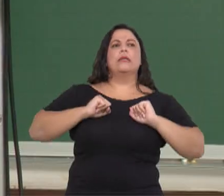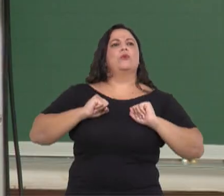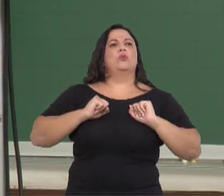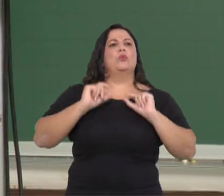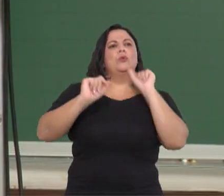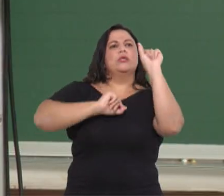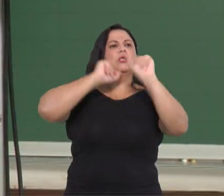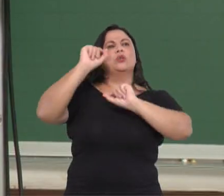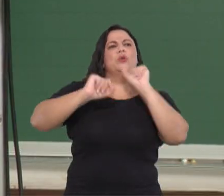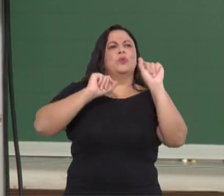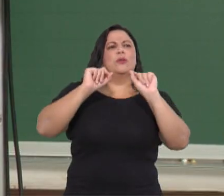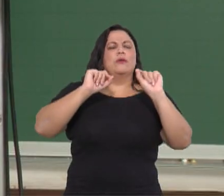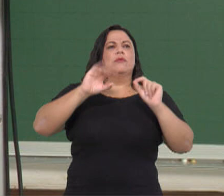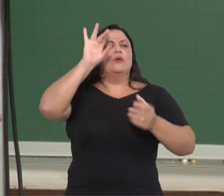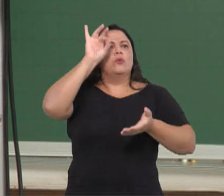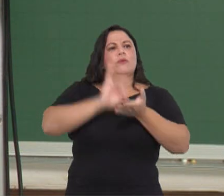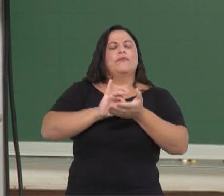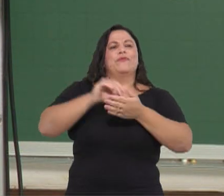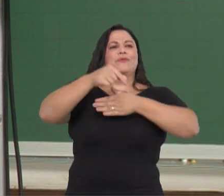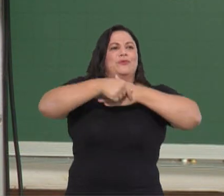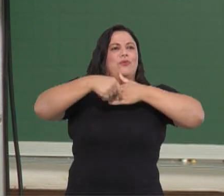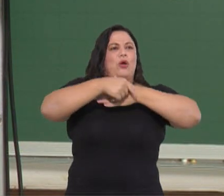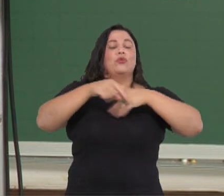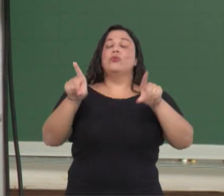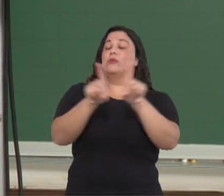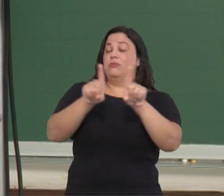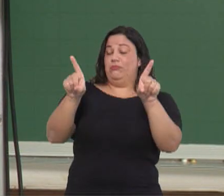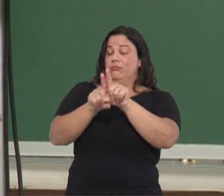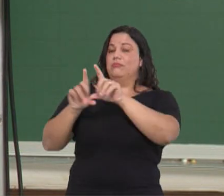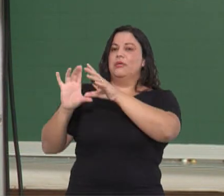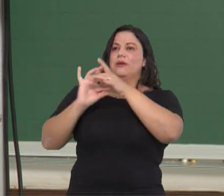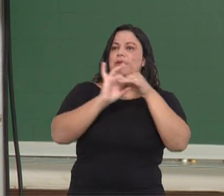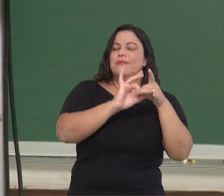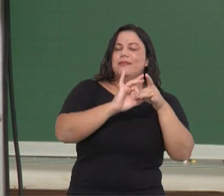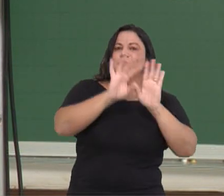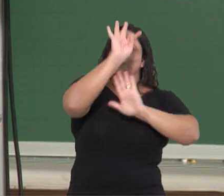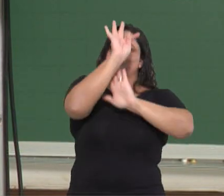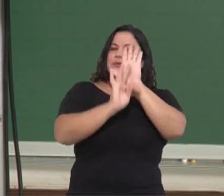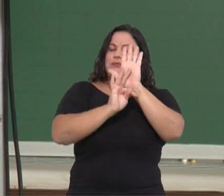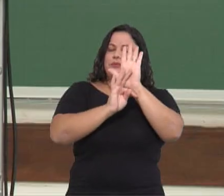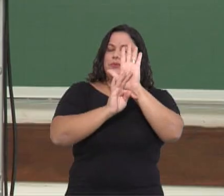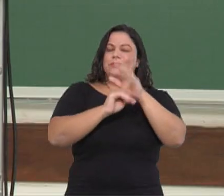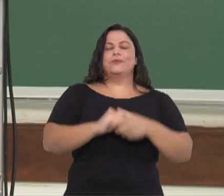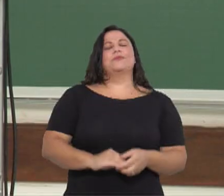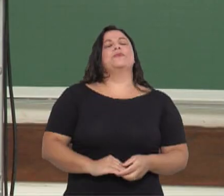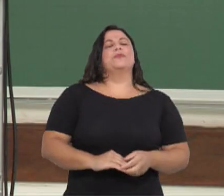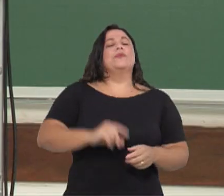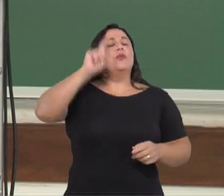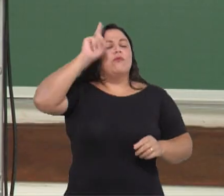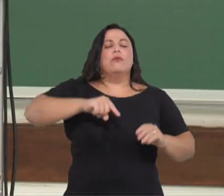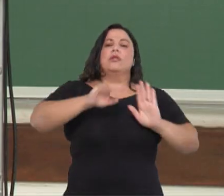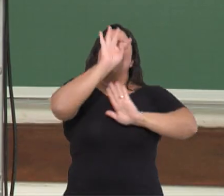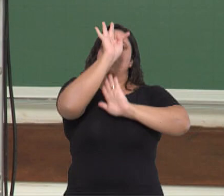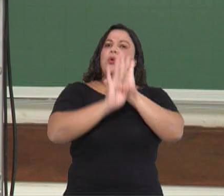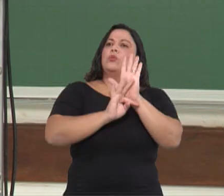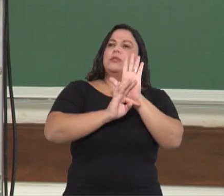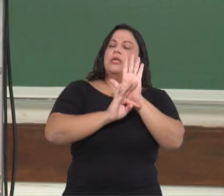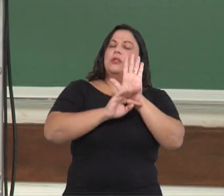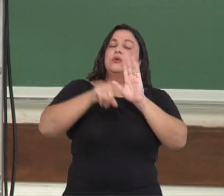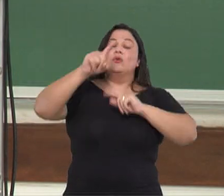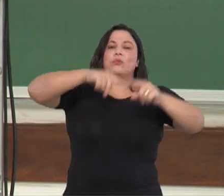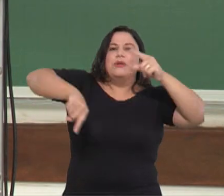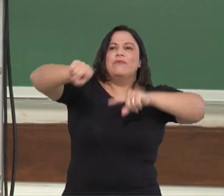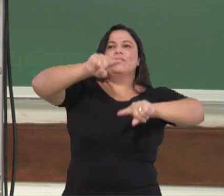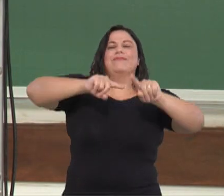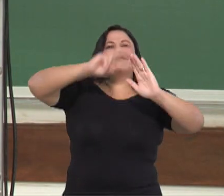autor também faz parte do texto. Vou deixar o textinho aqui para vocês relerem e aí